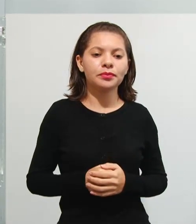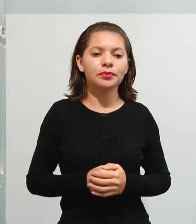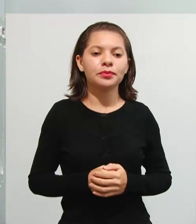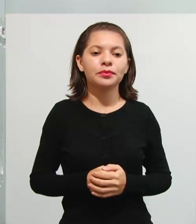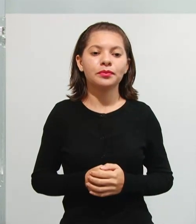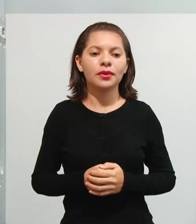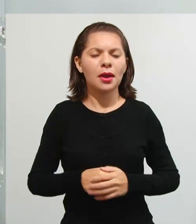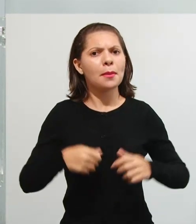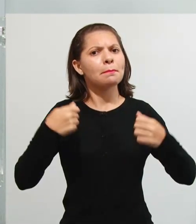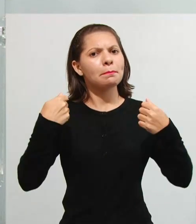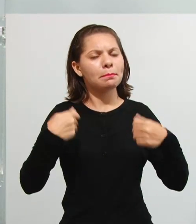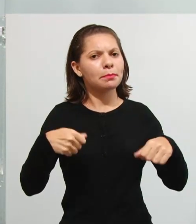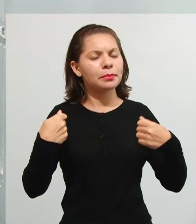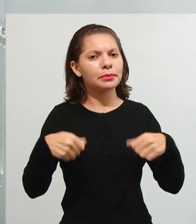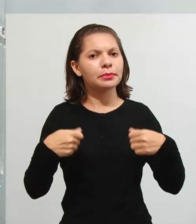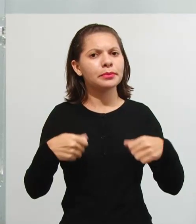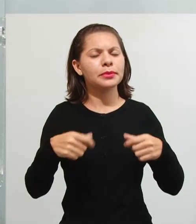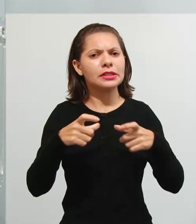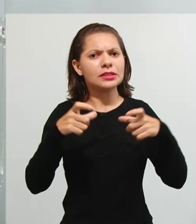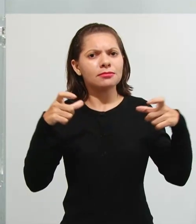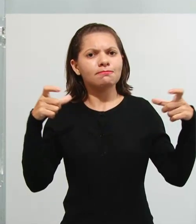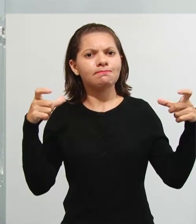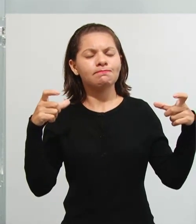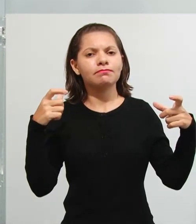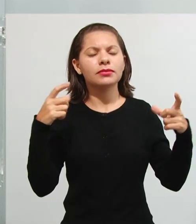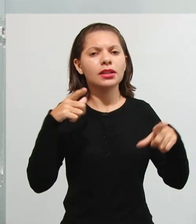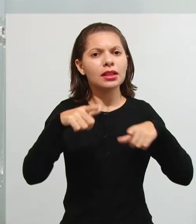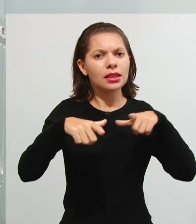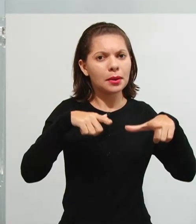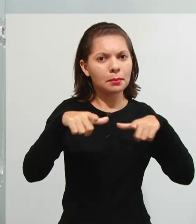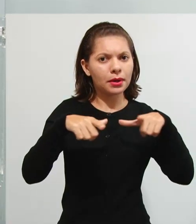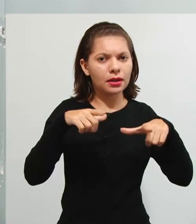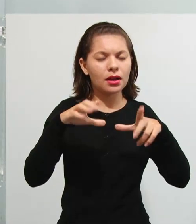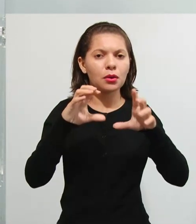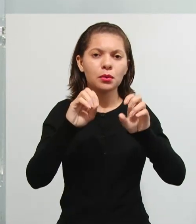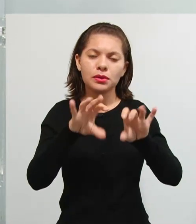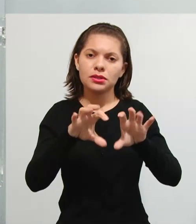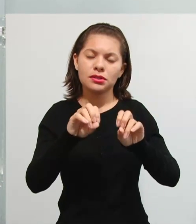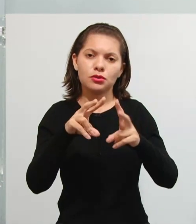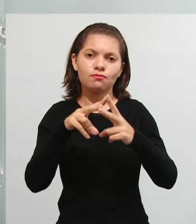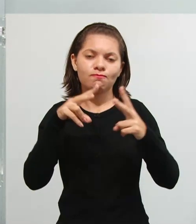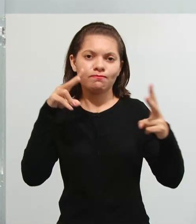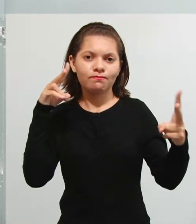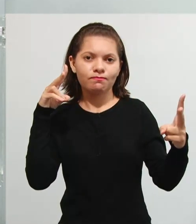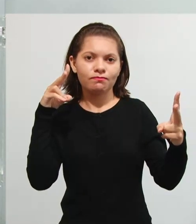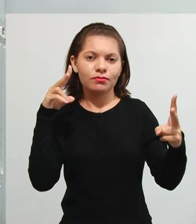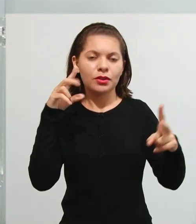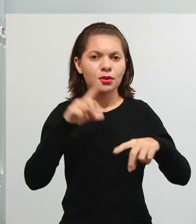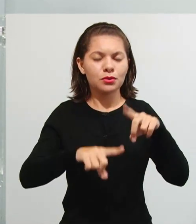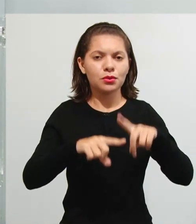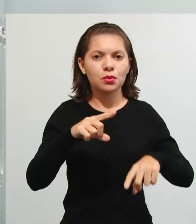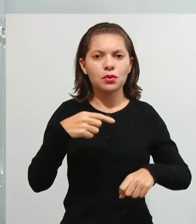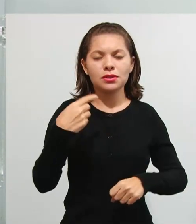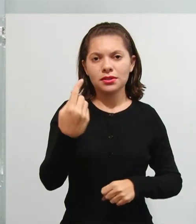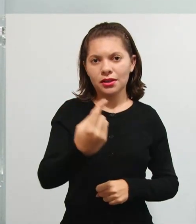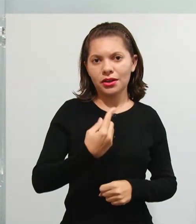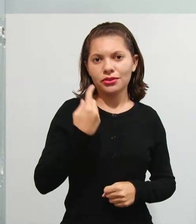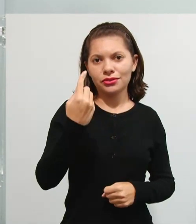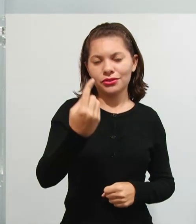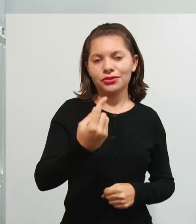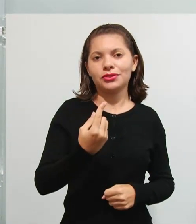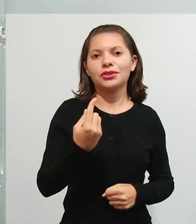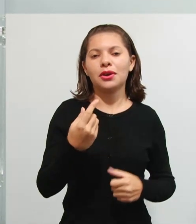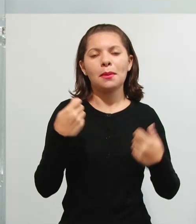uma necessidade muito grande de se trabalhar com o ensino EAD. Então, são coisas que a gente precisa, né,